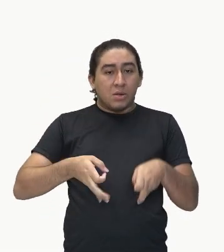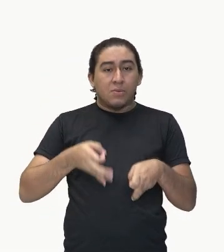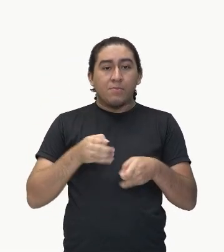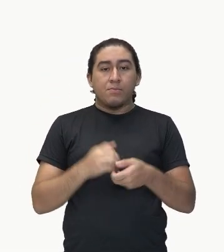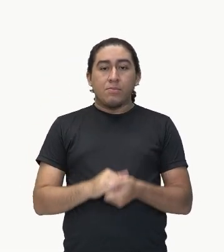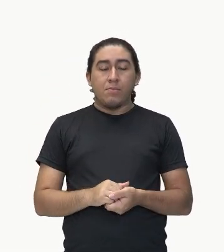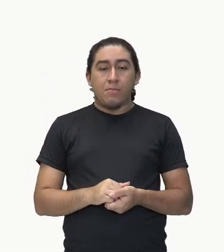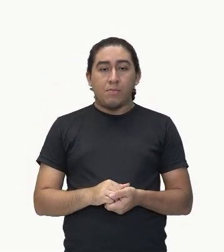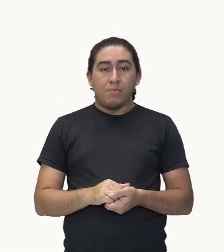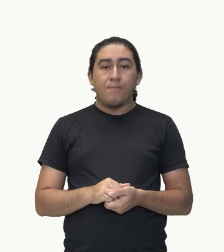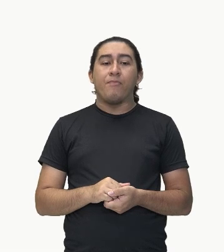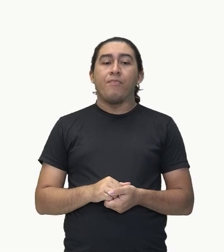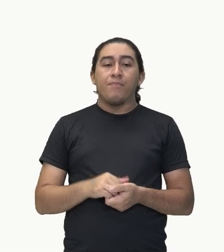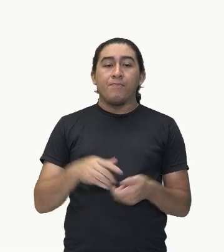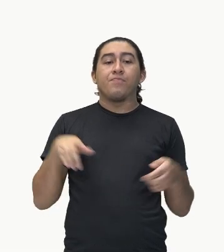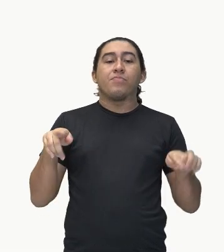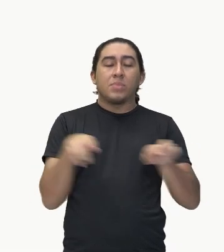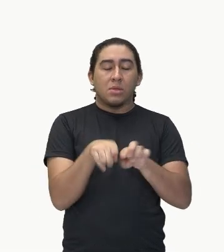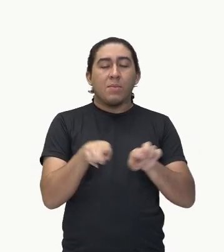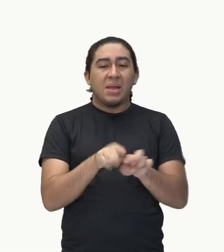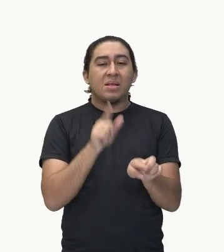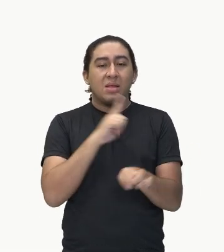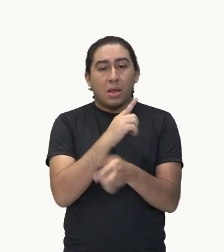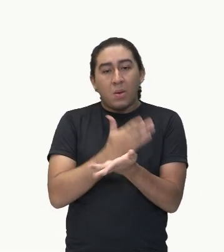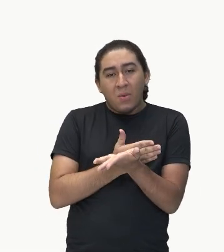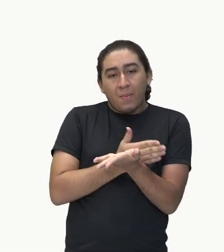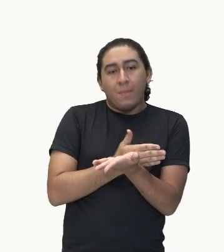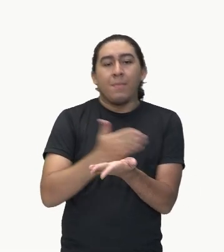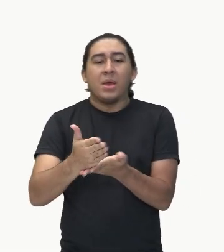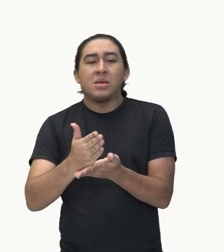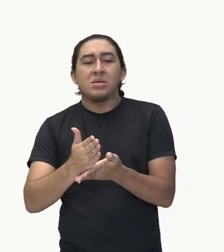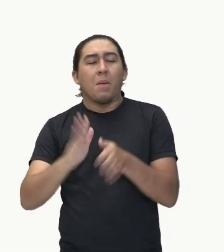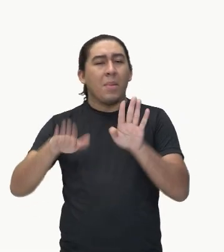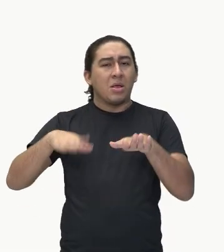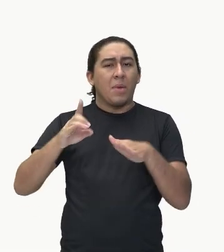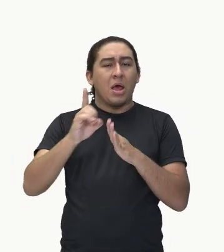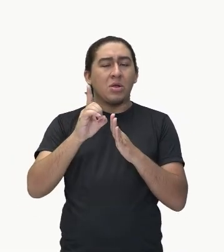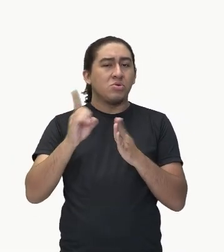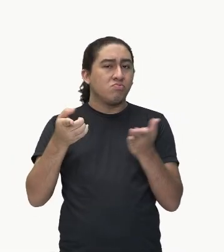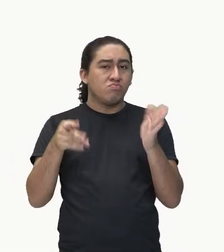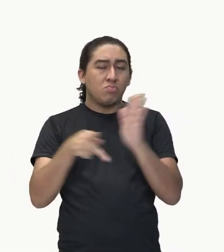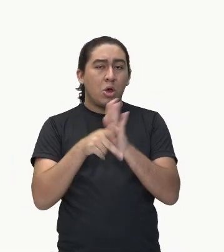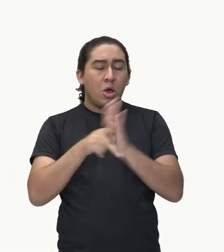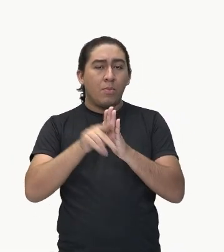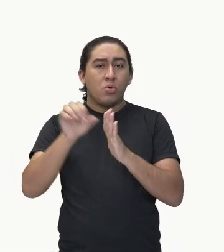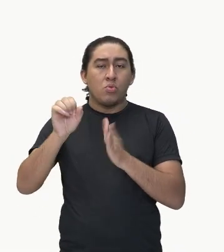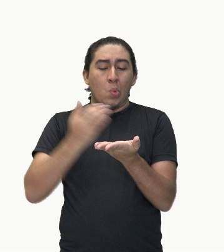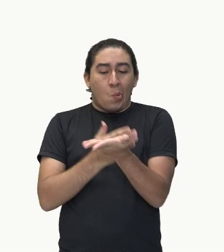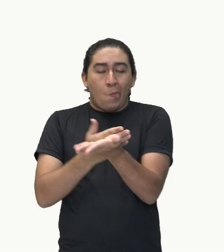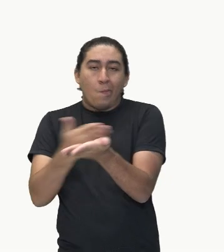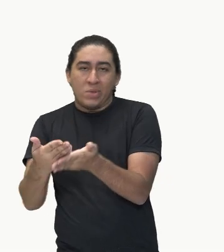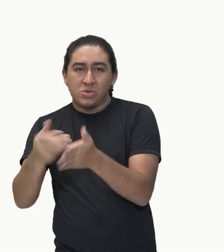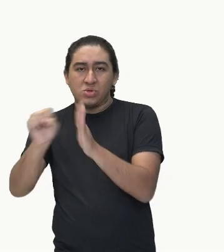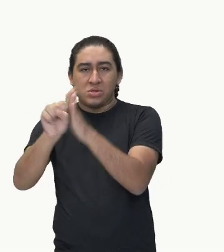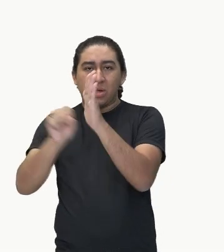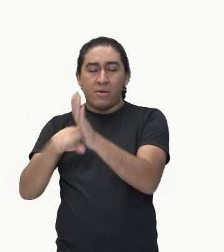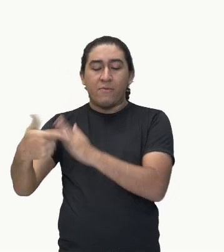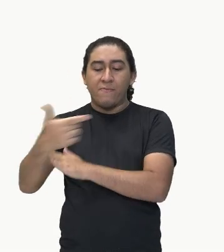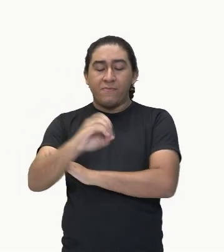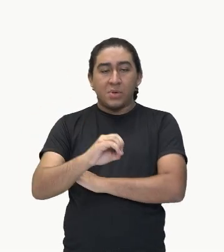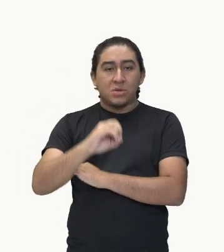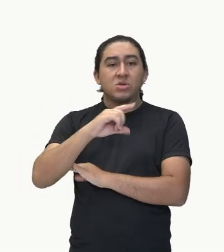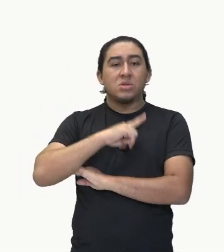vai oficialmente, né, ser iniciado ali nas primeiras décadas do século XX e que vai